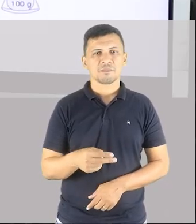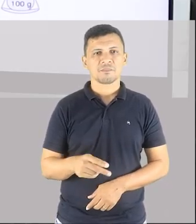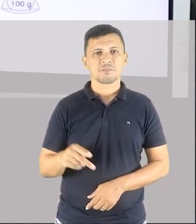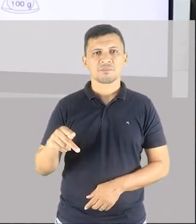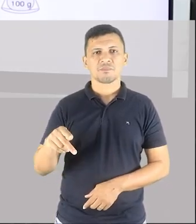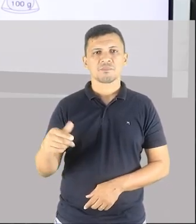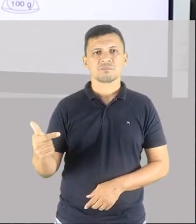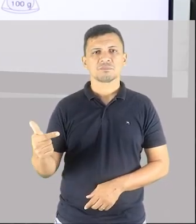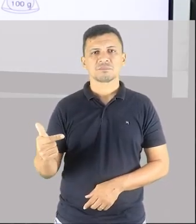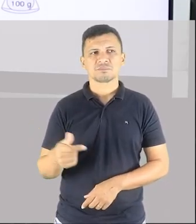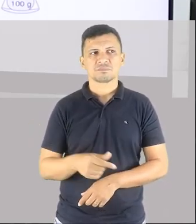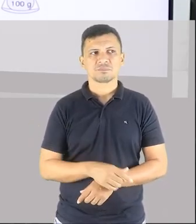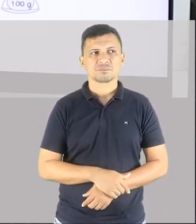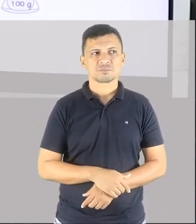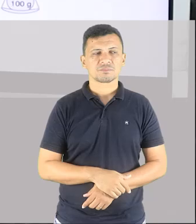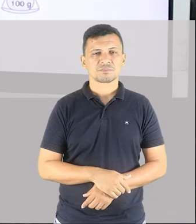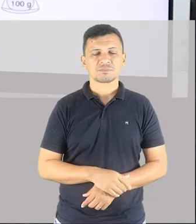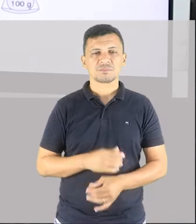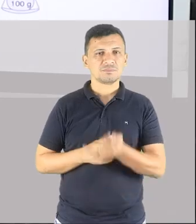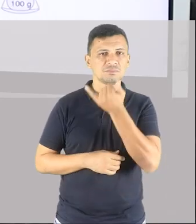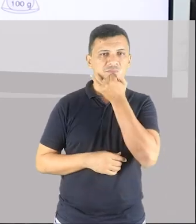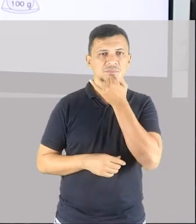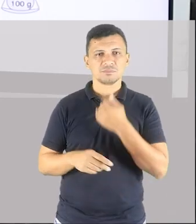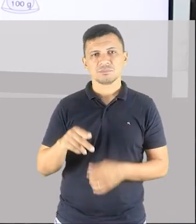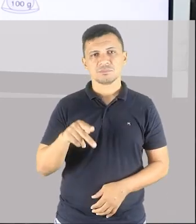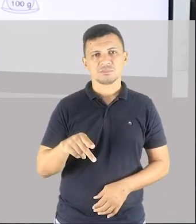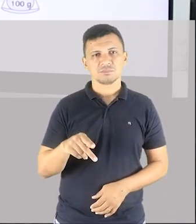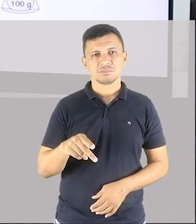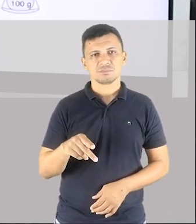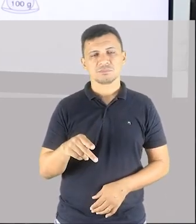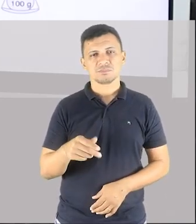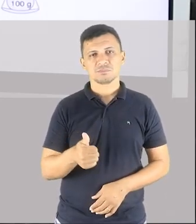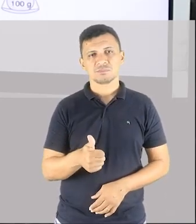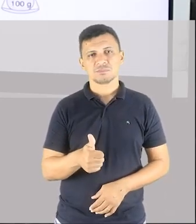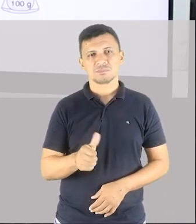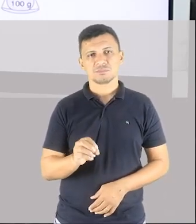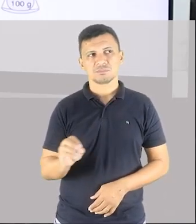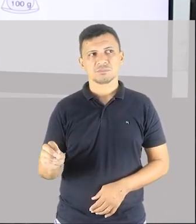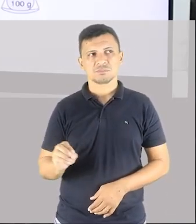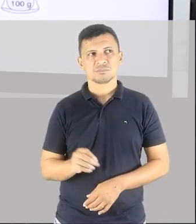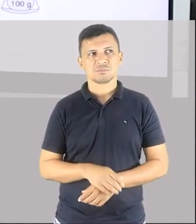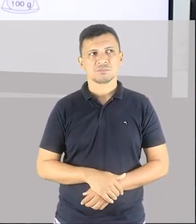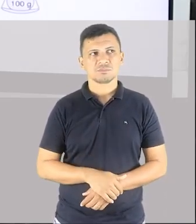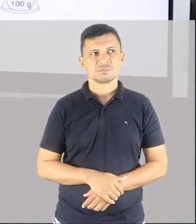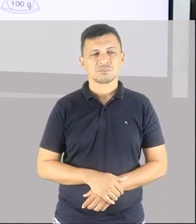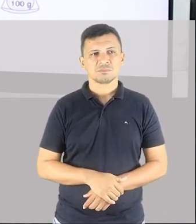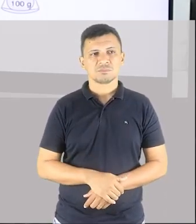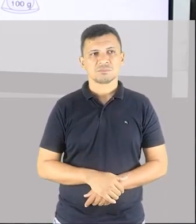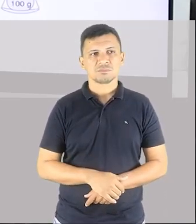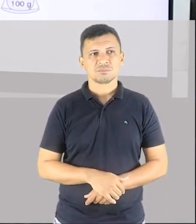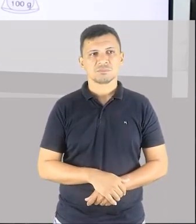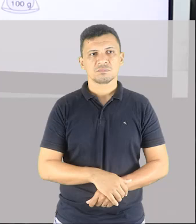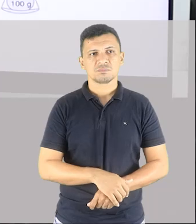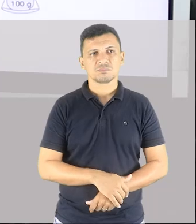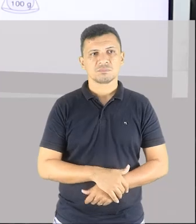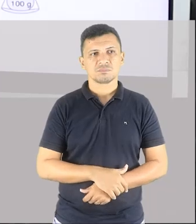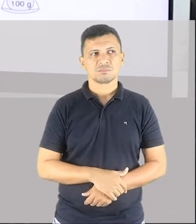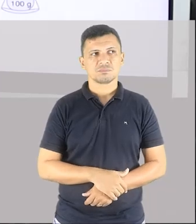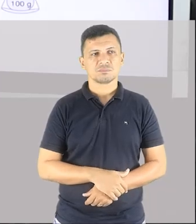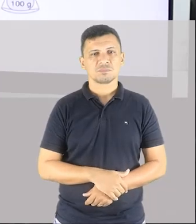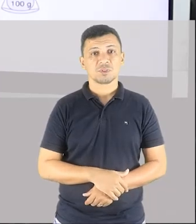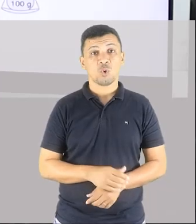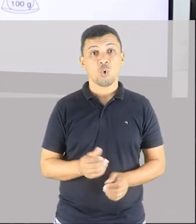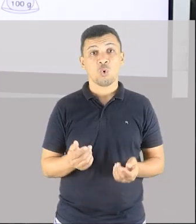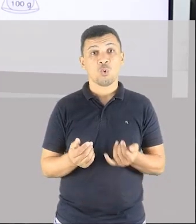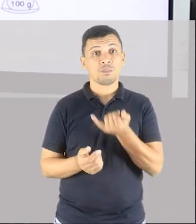igual ao P2, P100, perdão, Aí vamos, braço da força 100, que é isso aqui, ó. Vamos olhar para lá, para a tela.